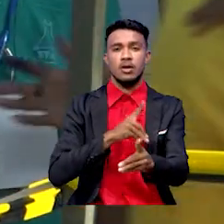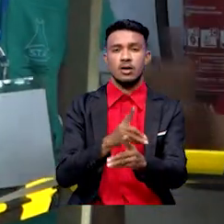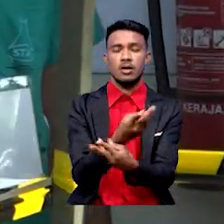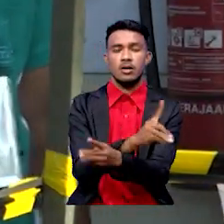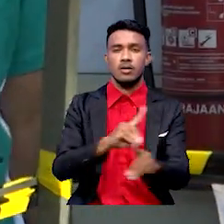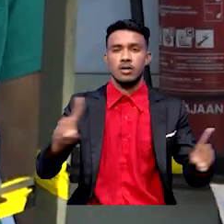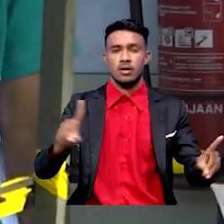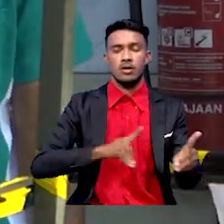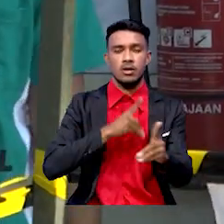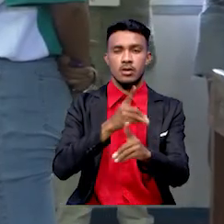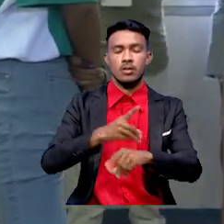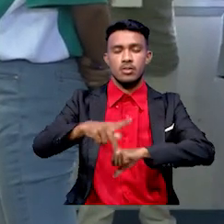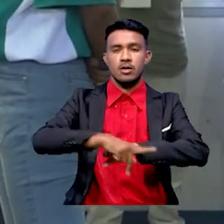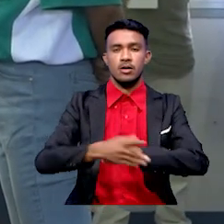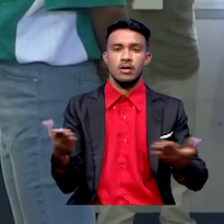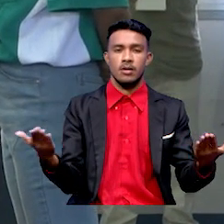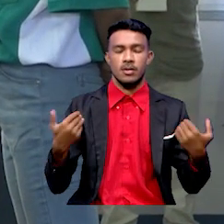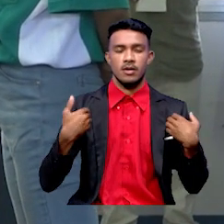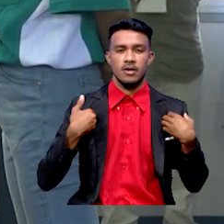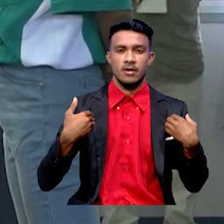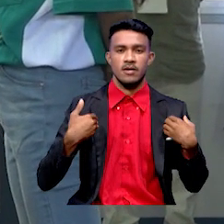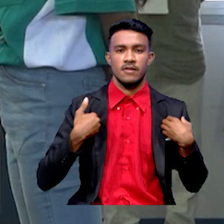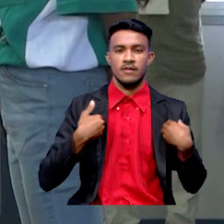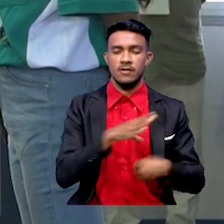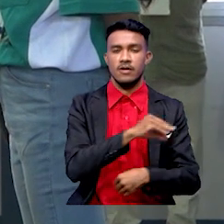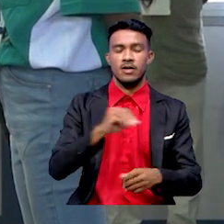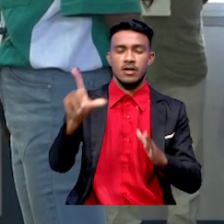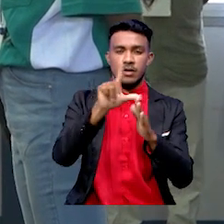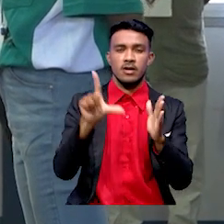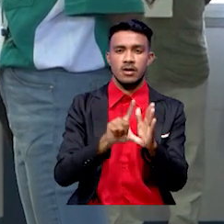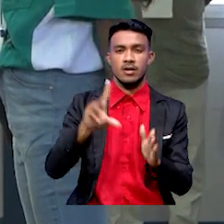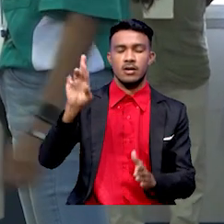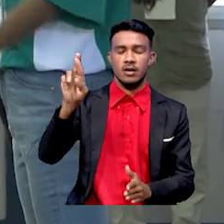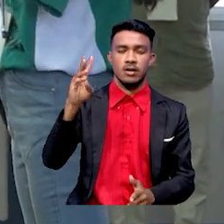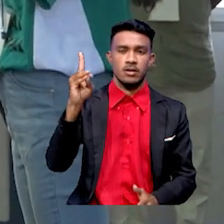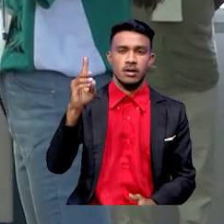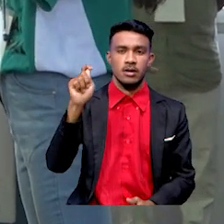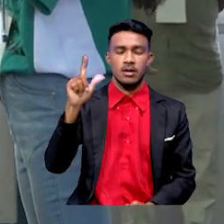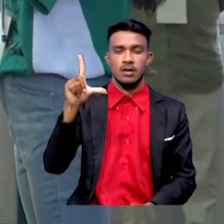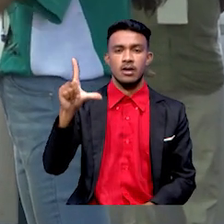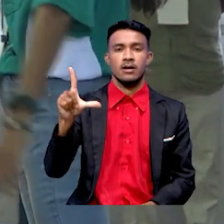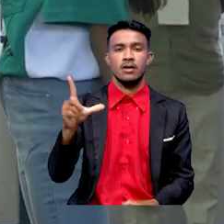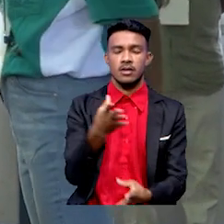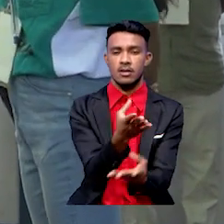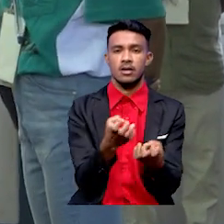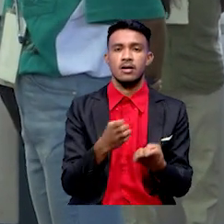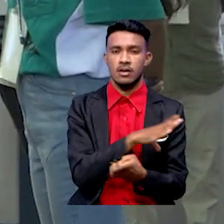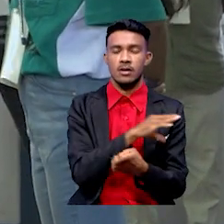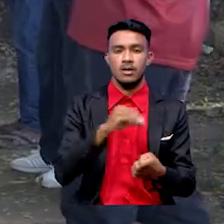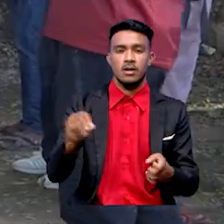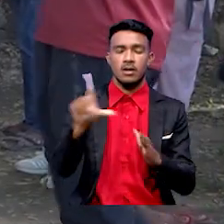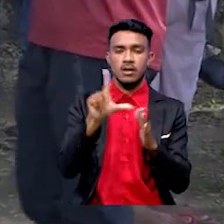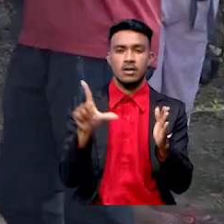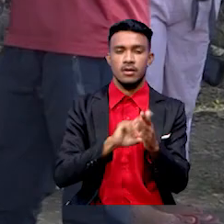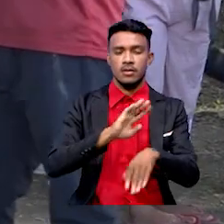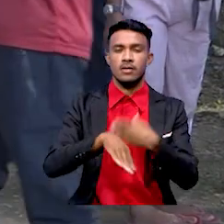no direito político, nebe consagra e a Constituição RDTL, no retan acordo russi lei no procedimento sira,